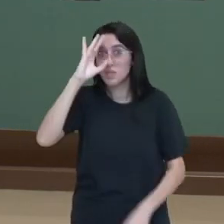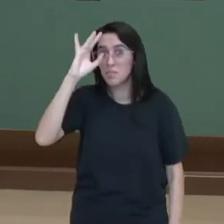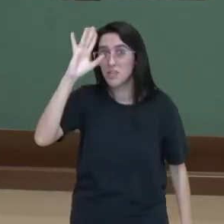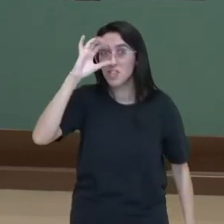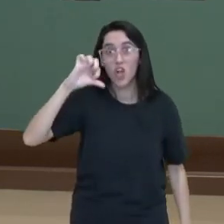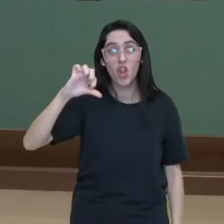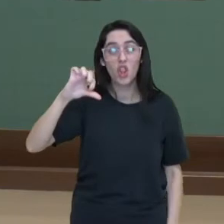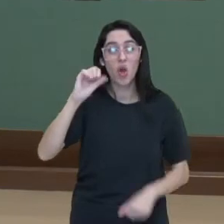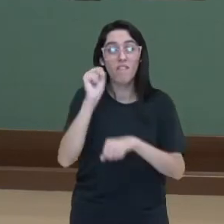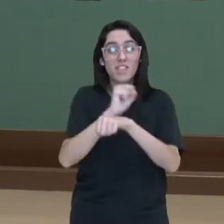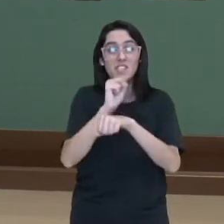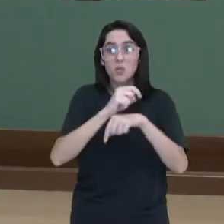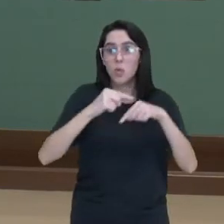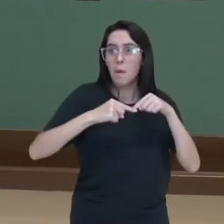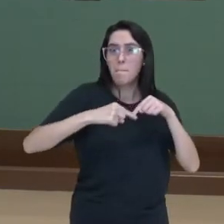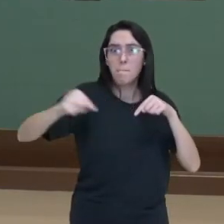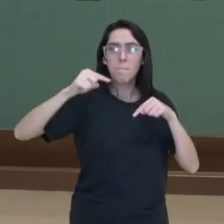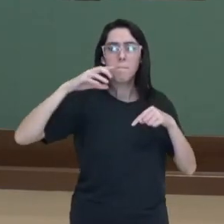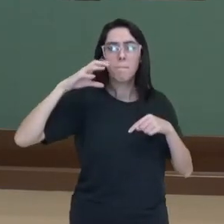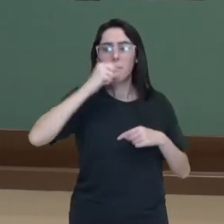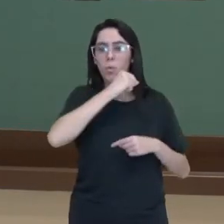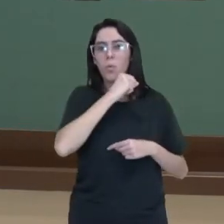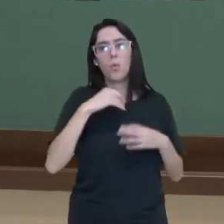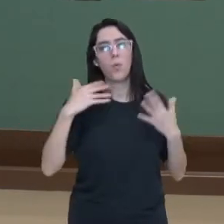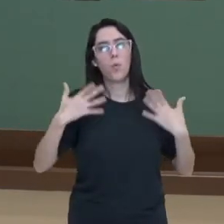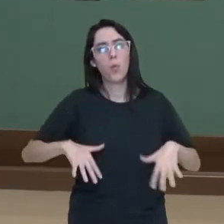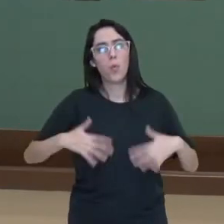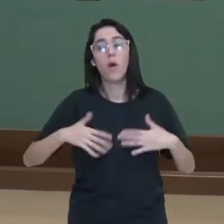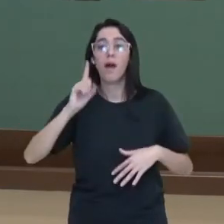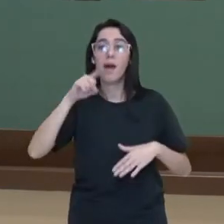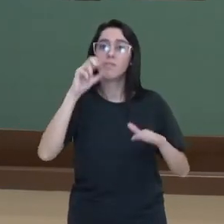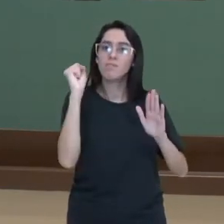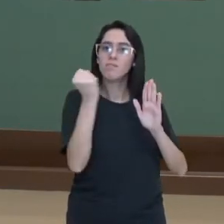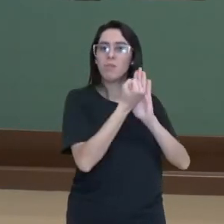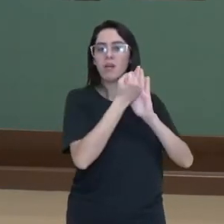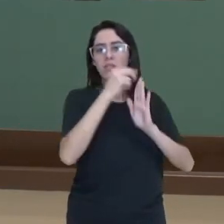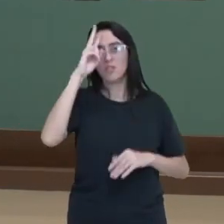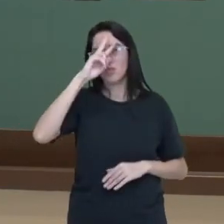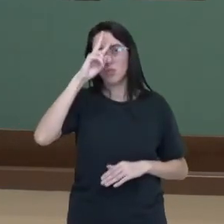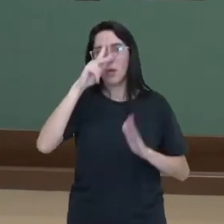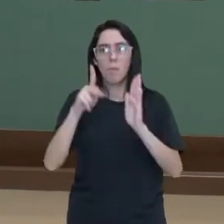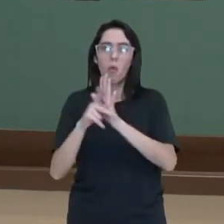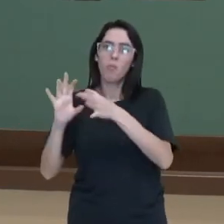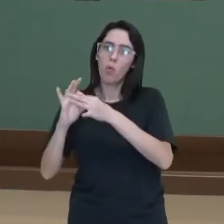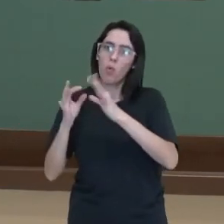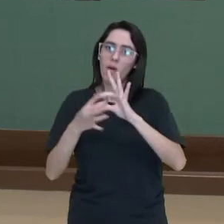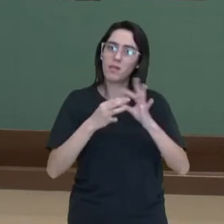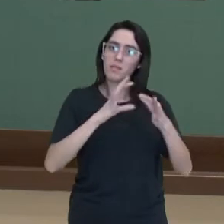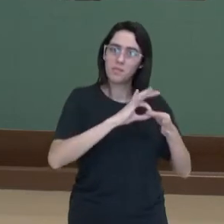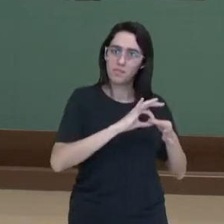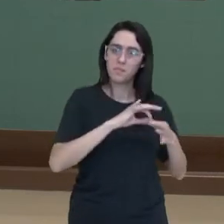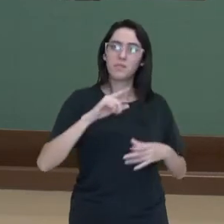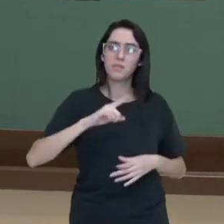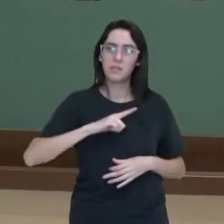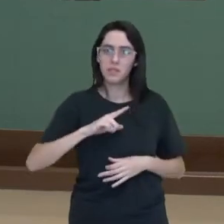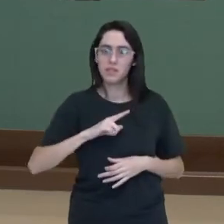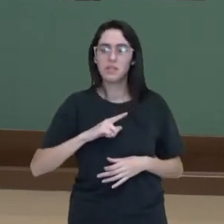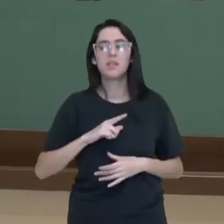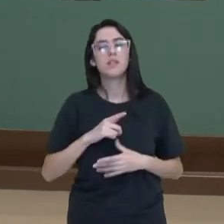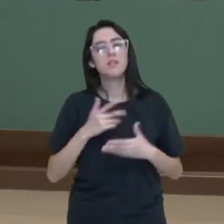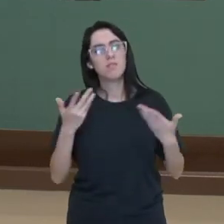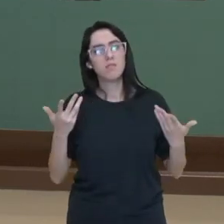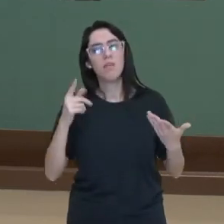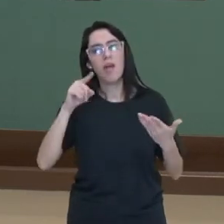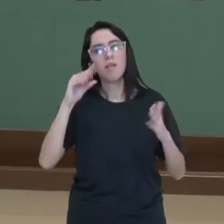9 segundos. Então essa é a marca estabelecida num torneio olímpico, né, num campeonato olímpico, e é